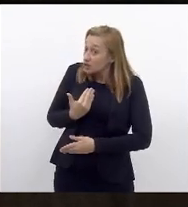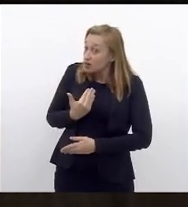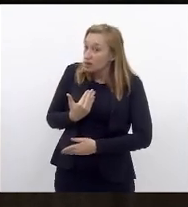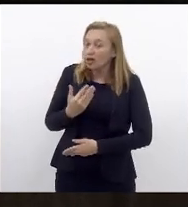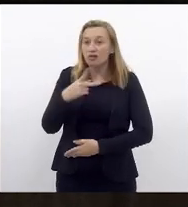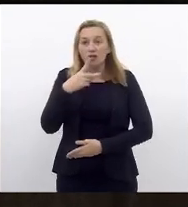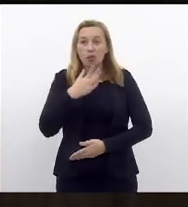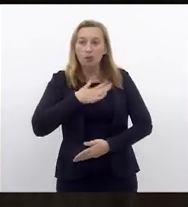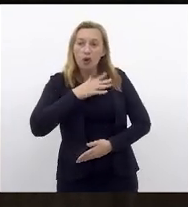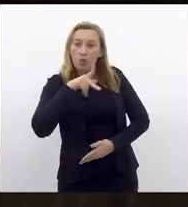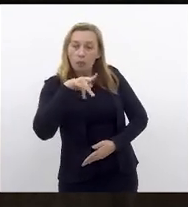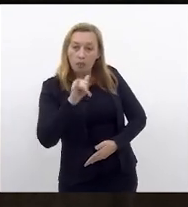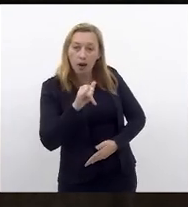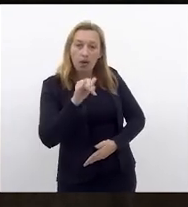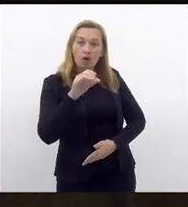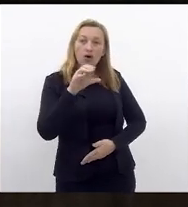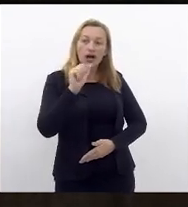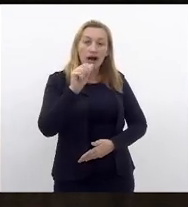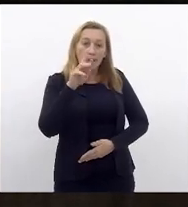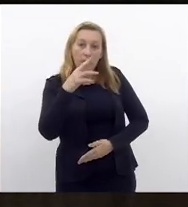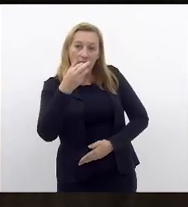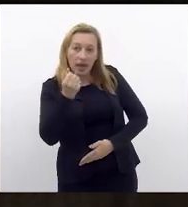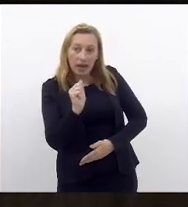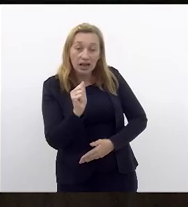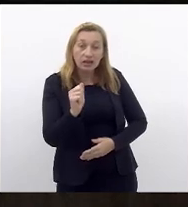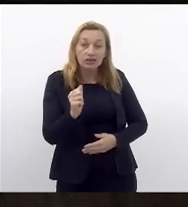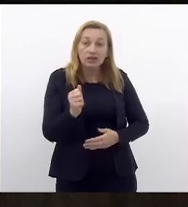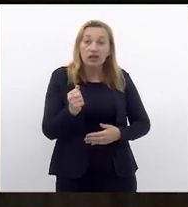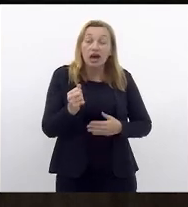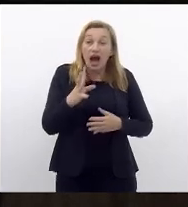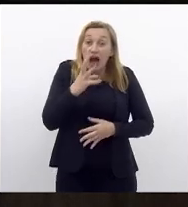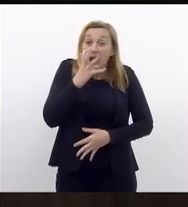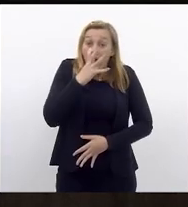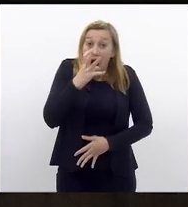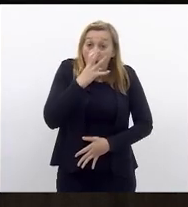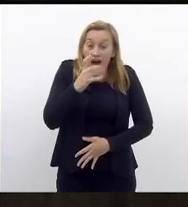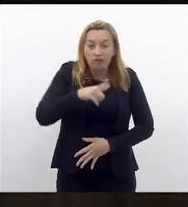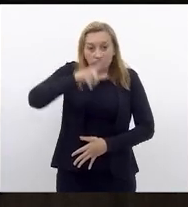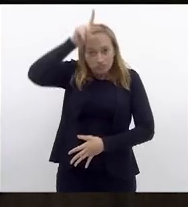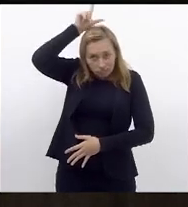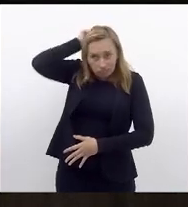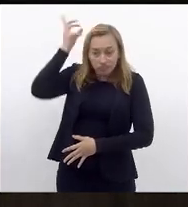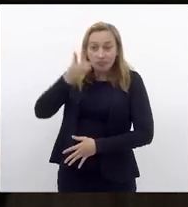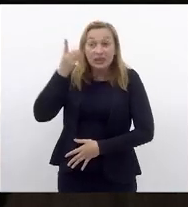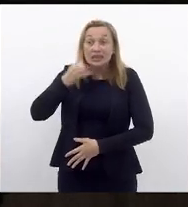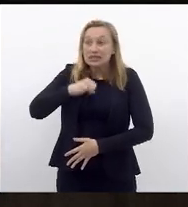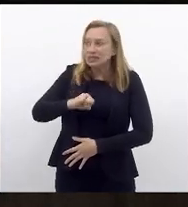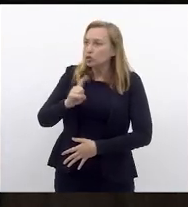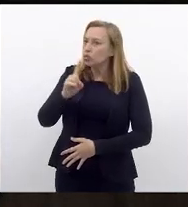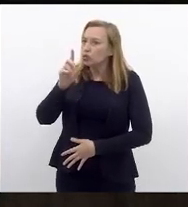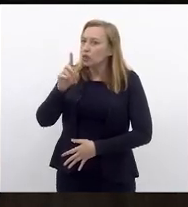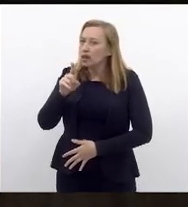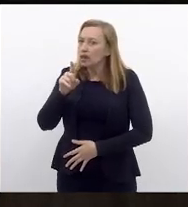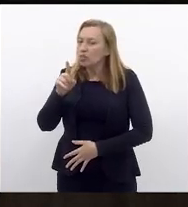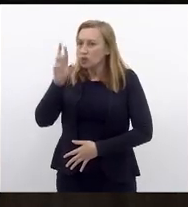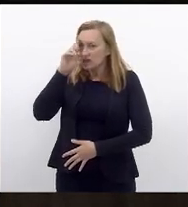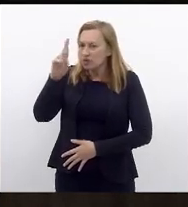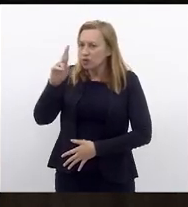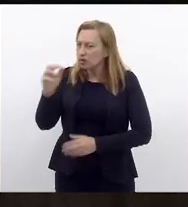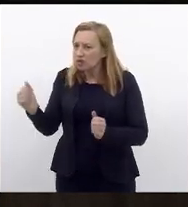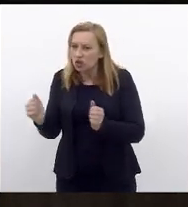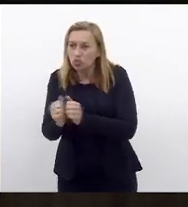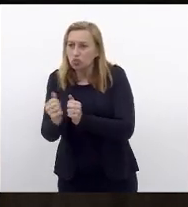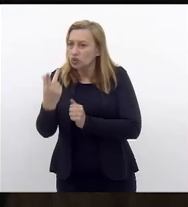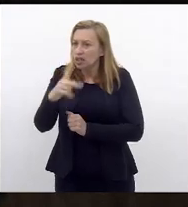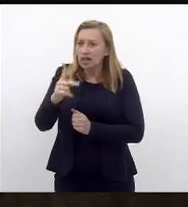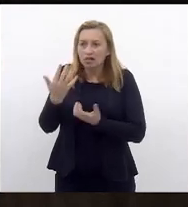assim: meu pai, Álvaro da Camélia, tem o maior apreço pelo Luiz Paulo. Se o senhor não levar ele, não tem